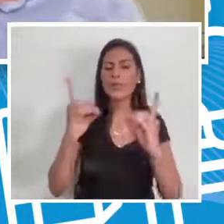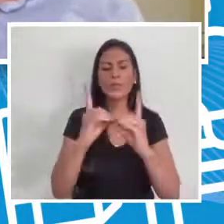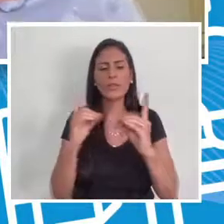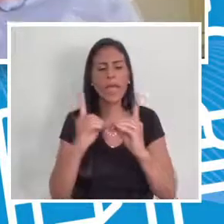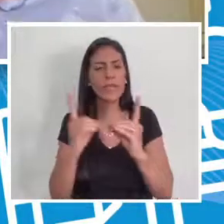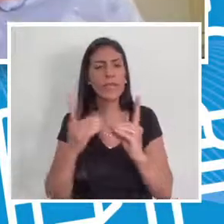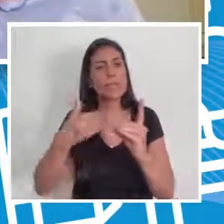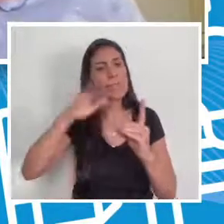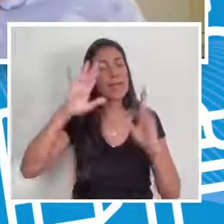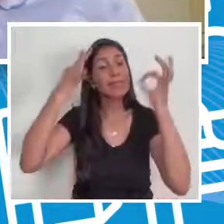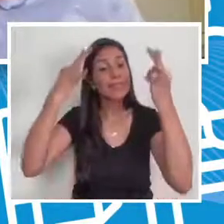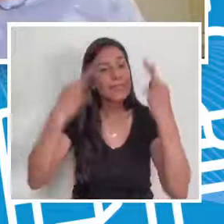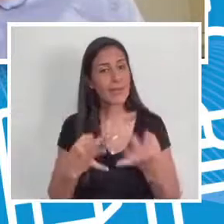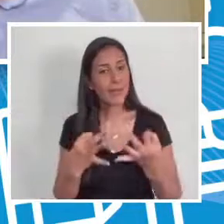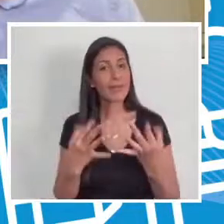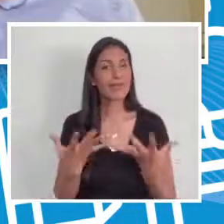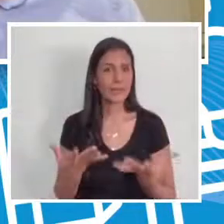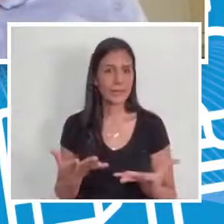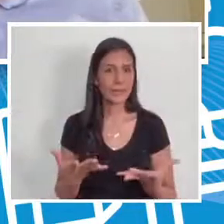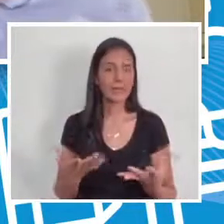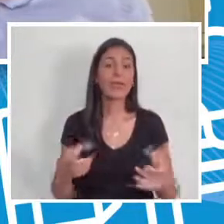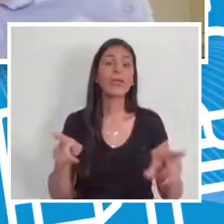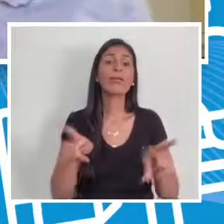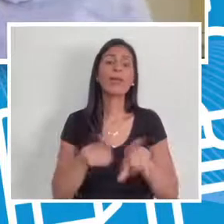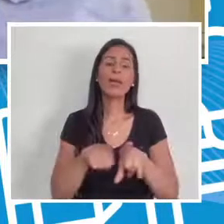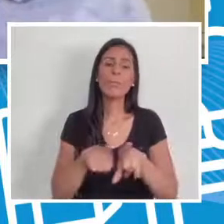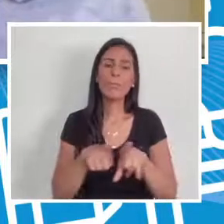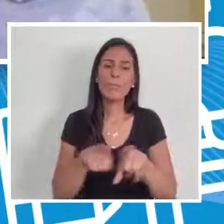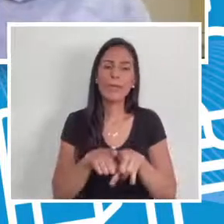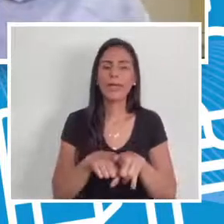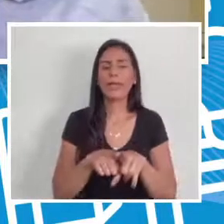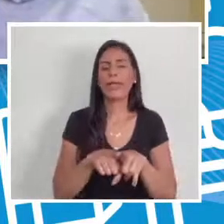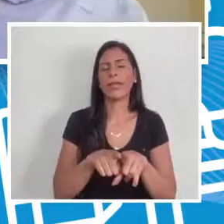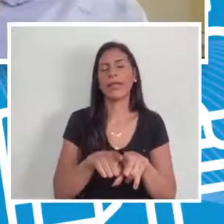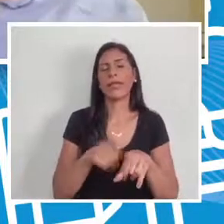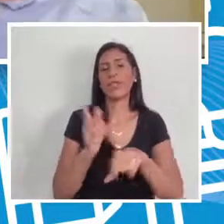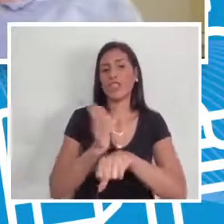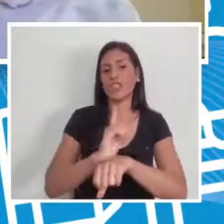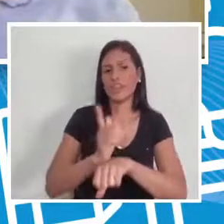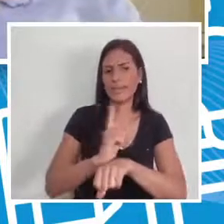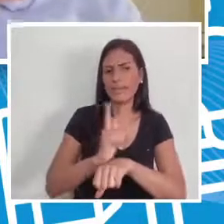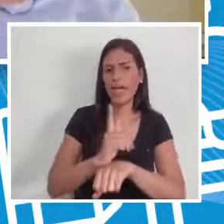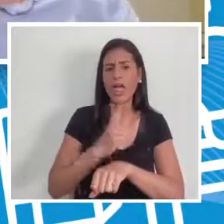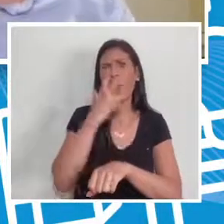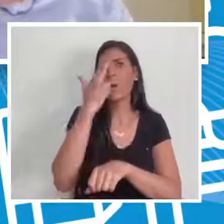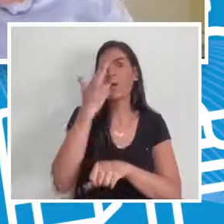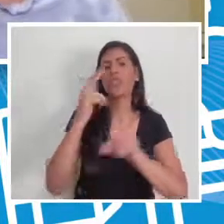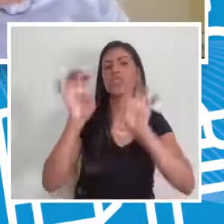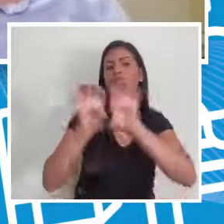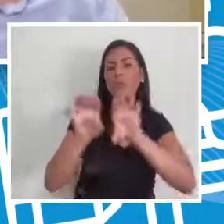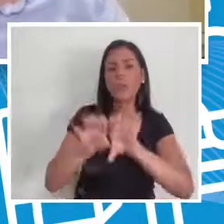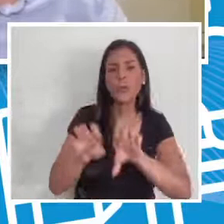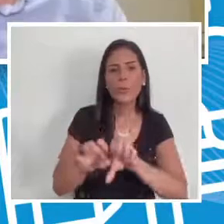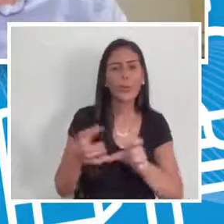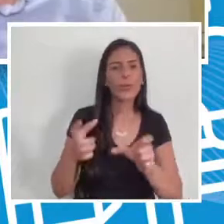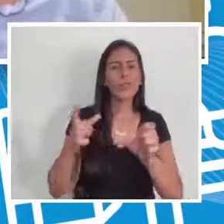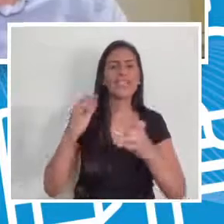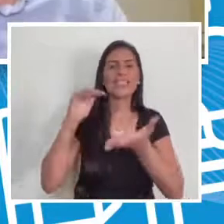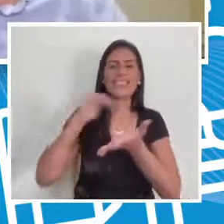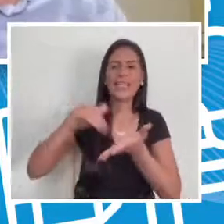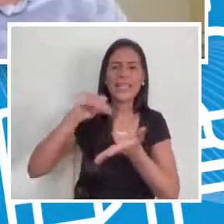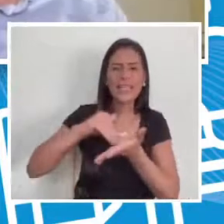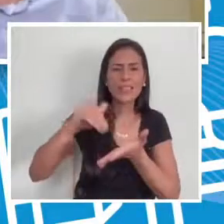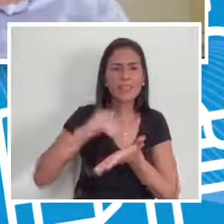E que a dimensão de gestão, ou seja, toda a estrutura das secretarias e tal, ou